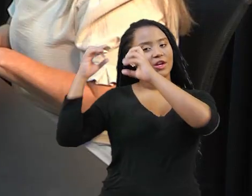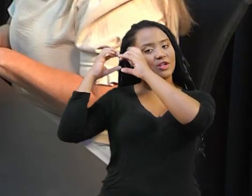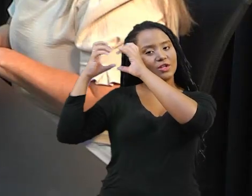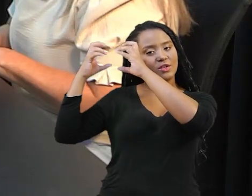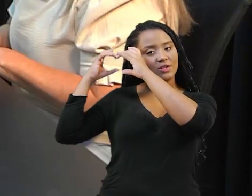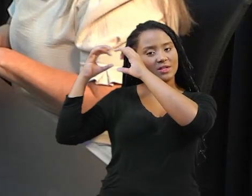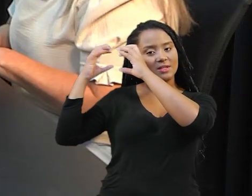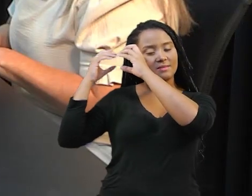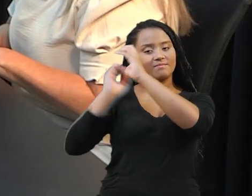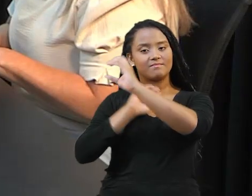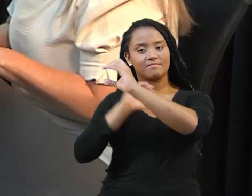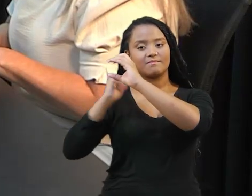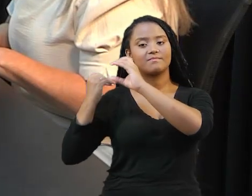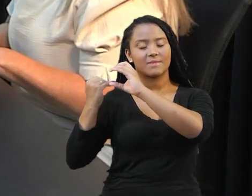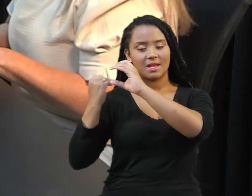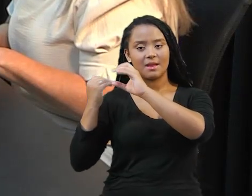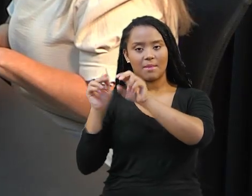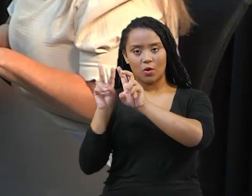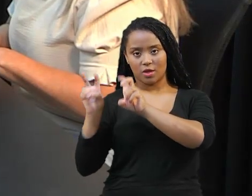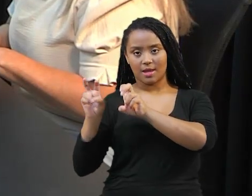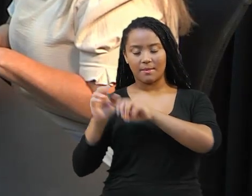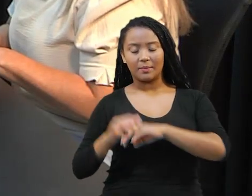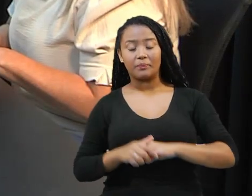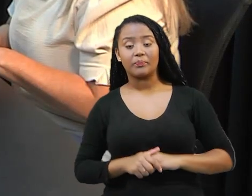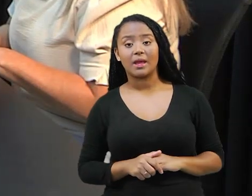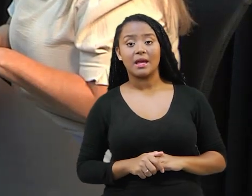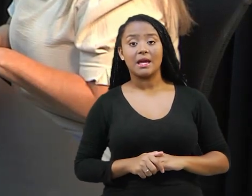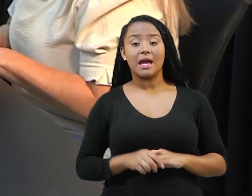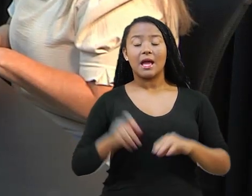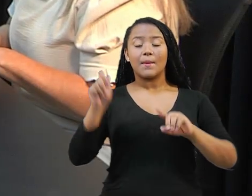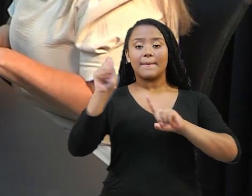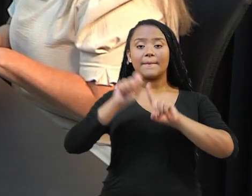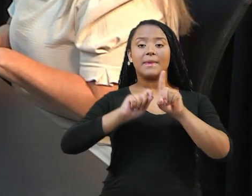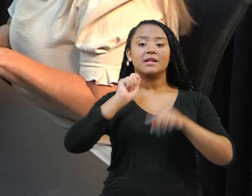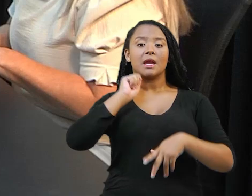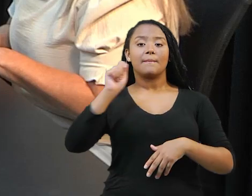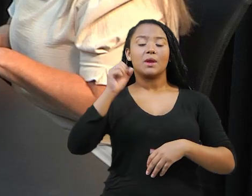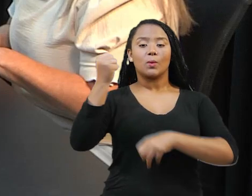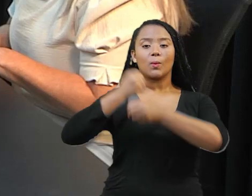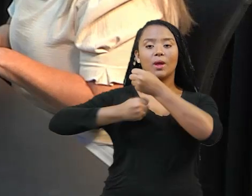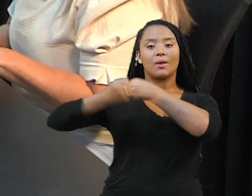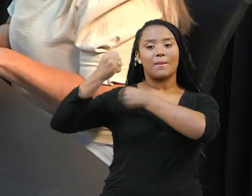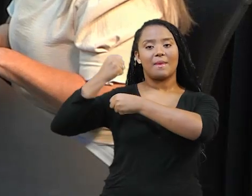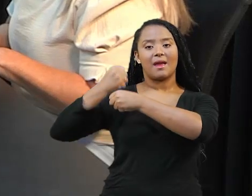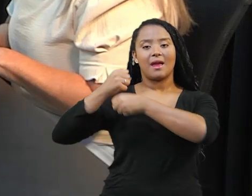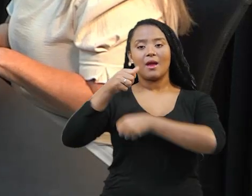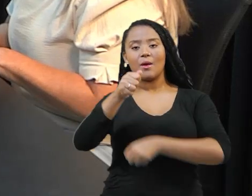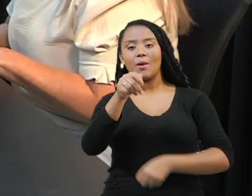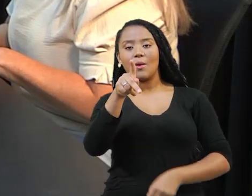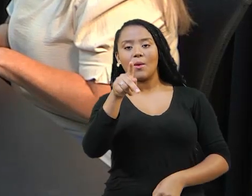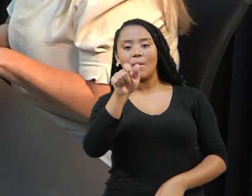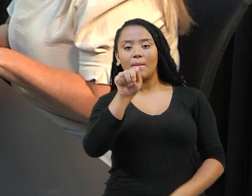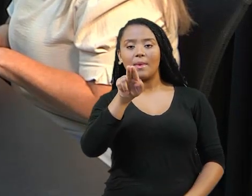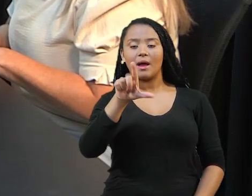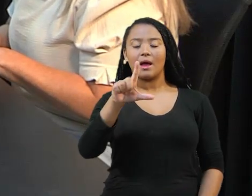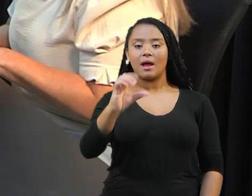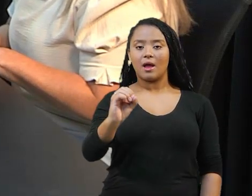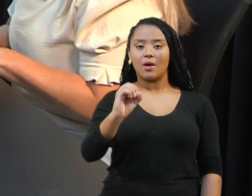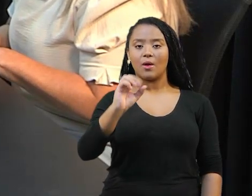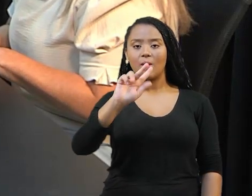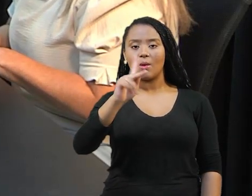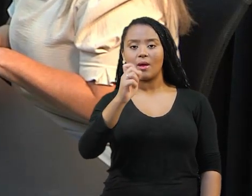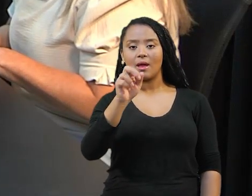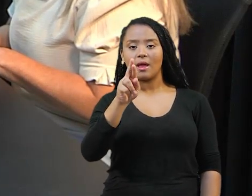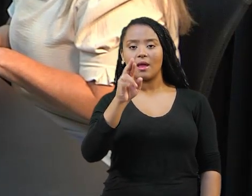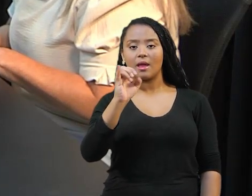eletroencefalografia. Desde abril do ano passado, o Paulo Henrique também é professor de cirurgia oncológica